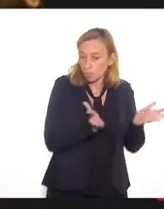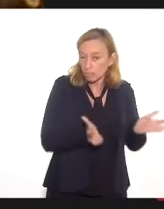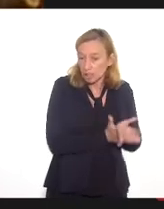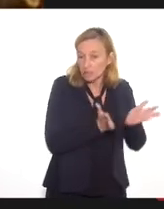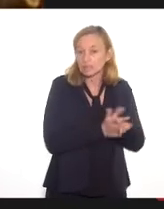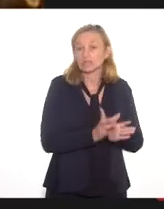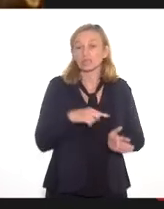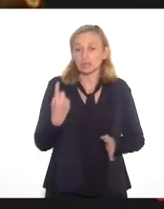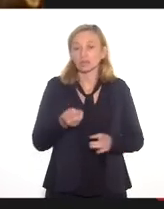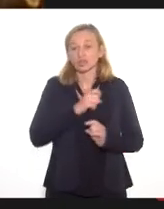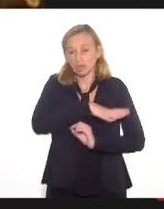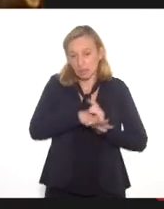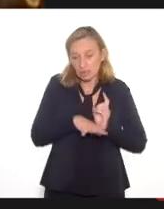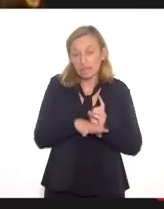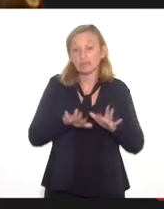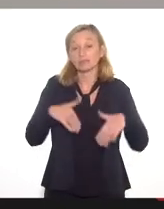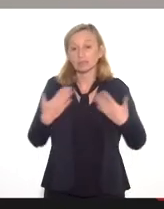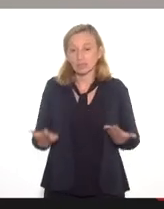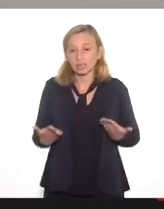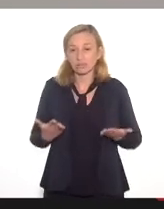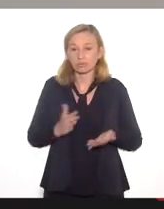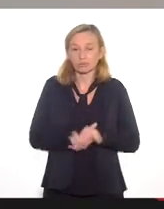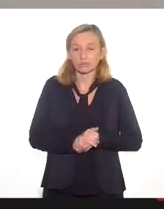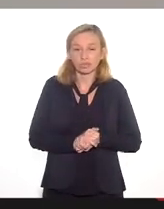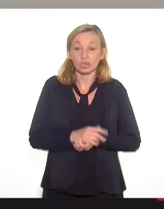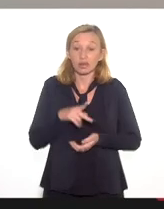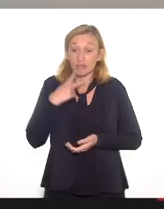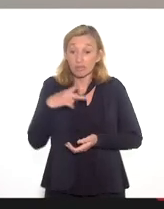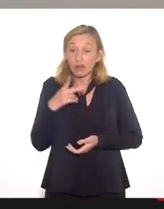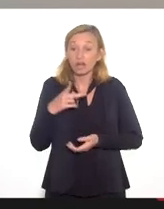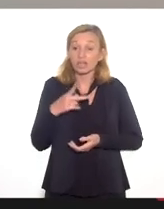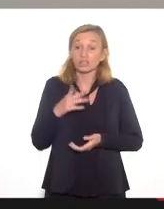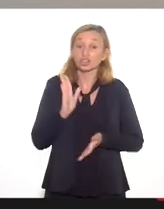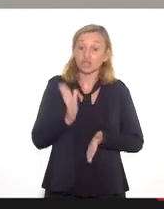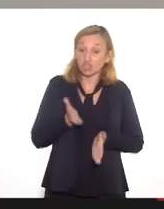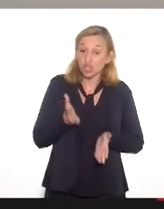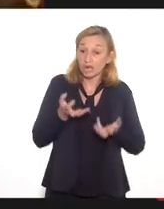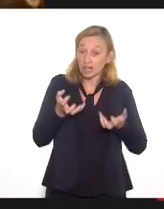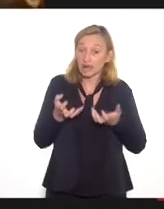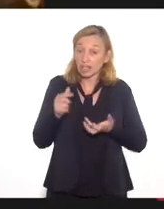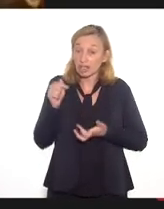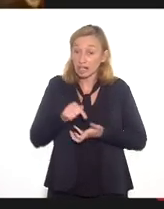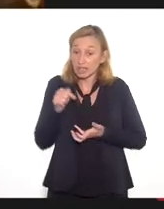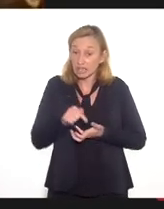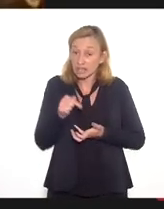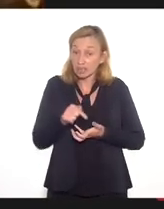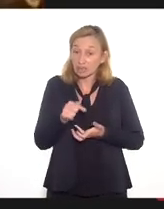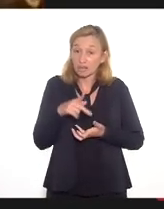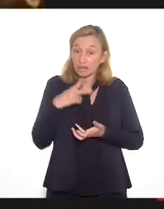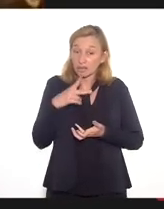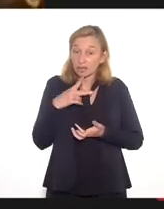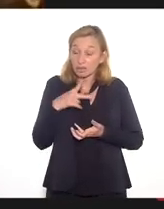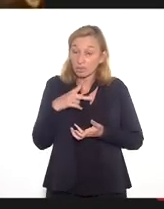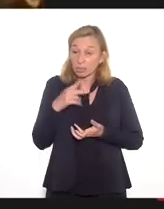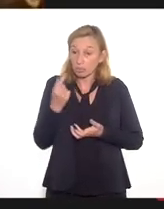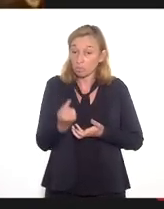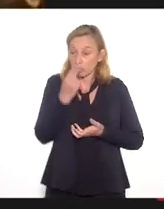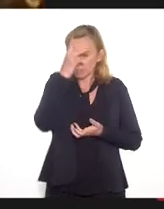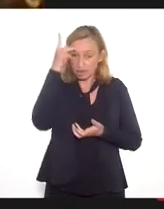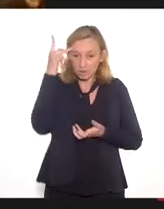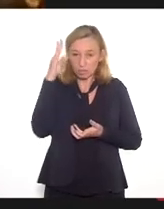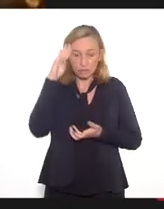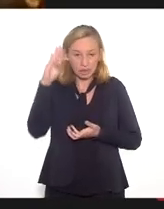na nossa sociedade então falando nisso e já querendo aqui trazer uma pessoa que é